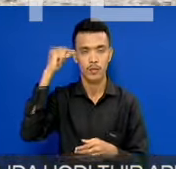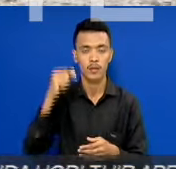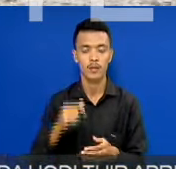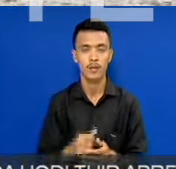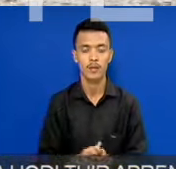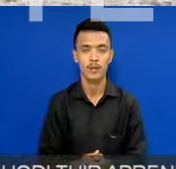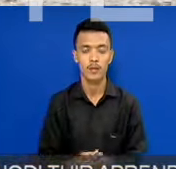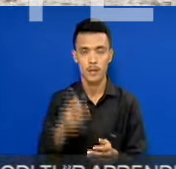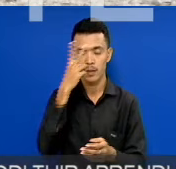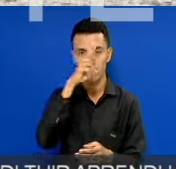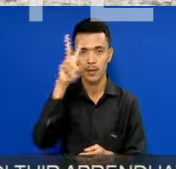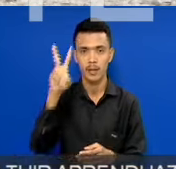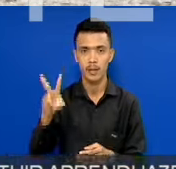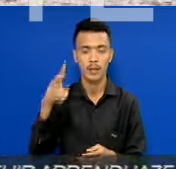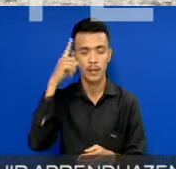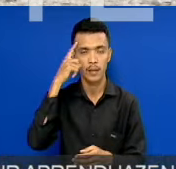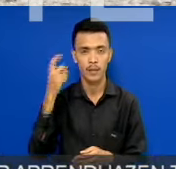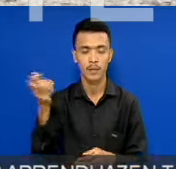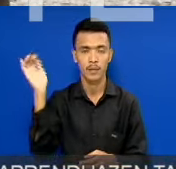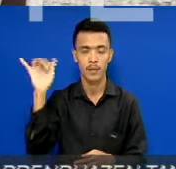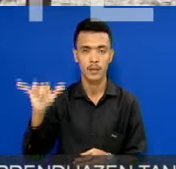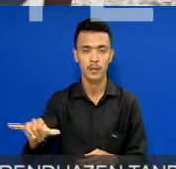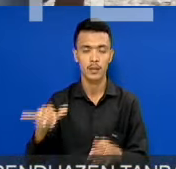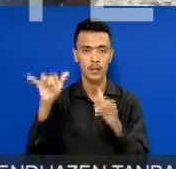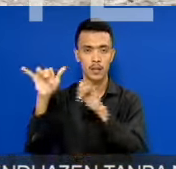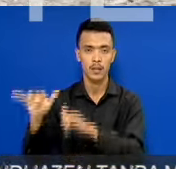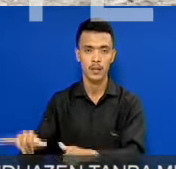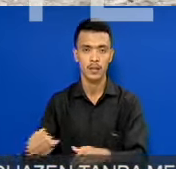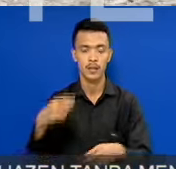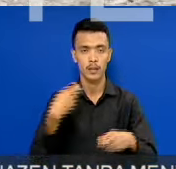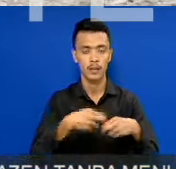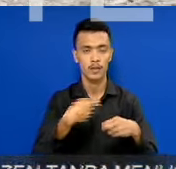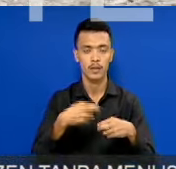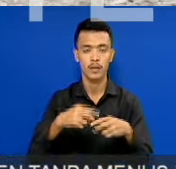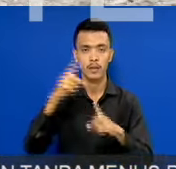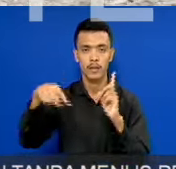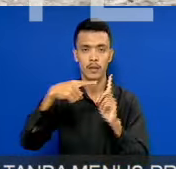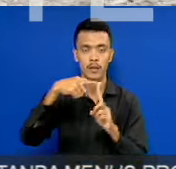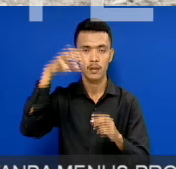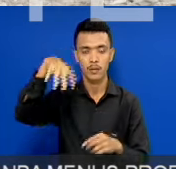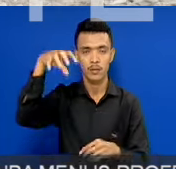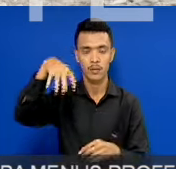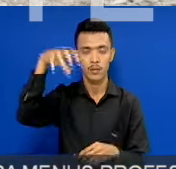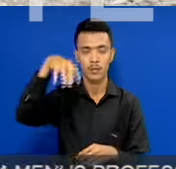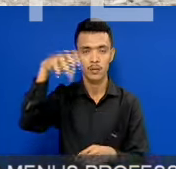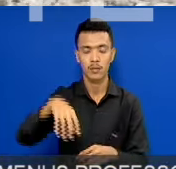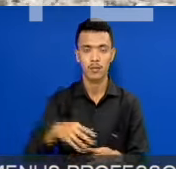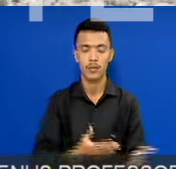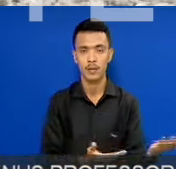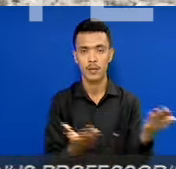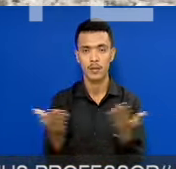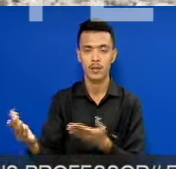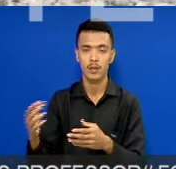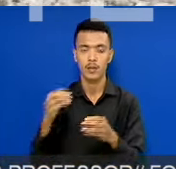lá, haré boat, né? Tambah sirah halu sira sirah halah ne mane risku buat bahira kan udah buat mos udah melalin tia sirni